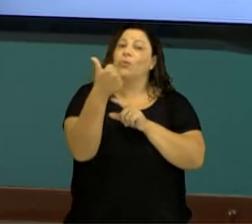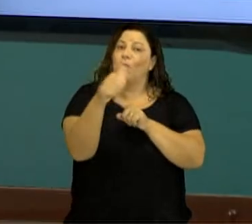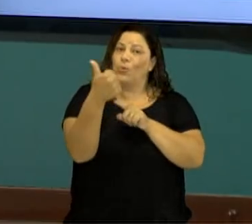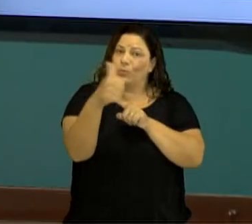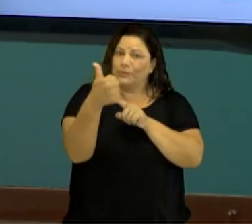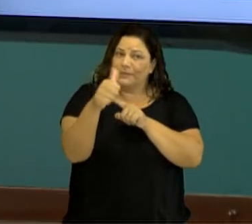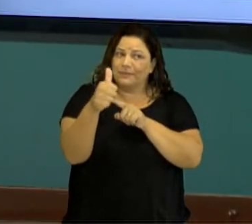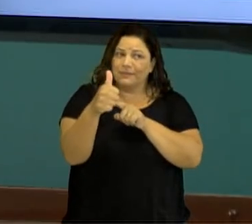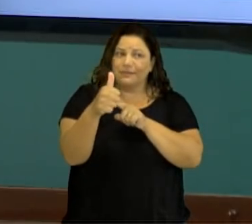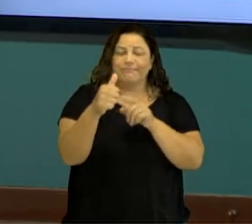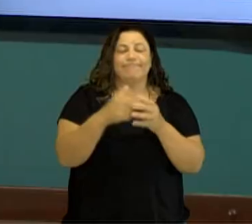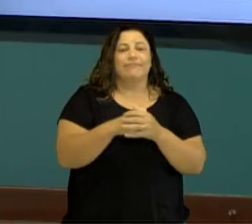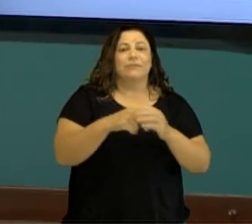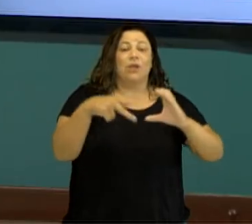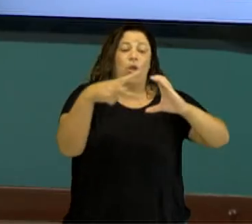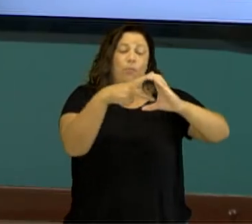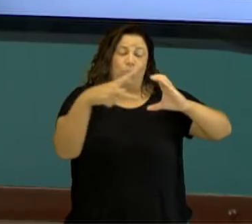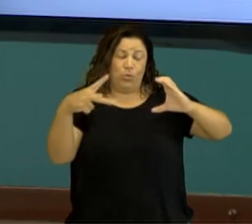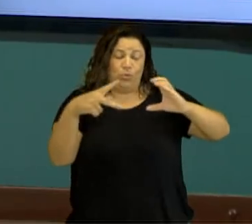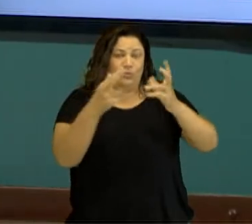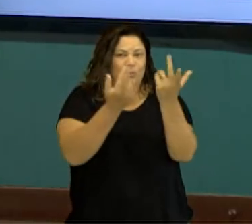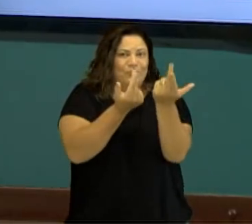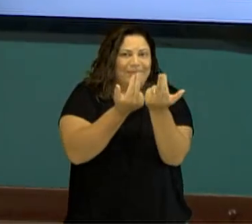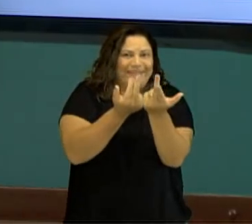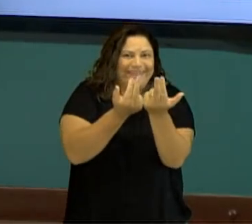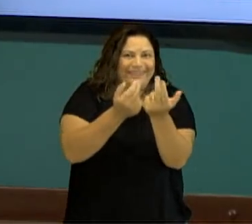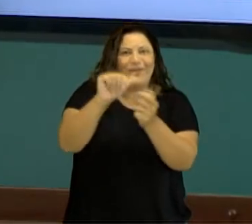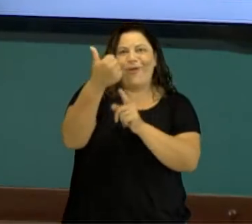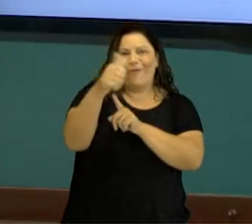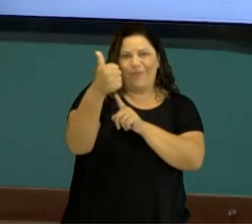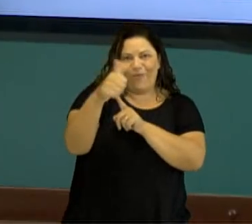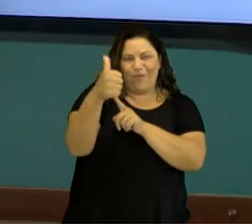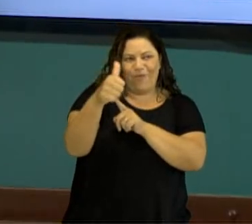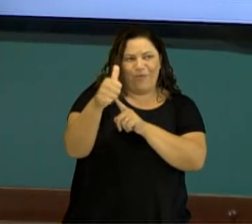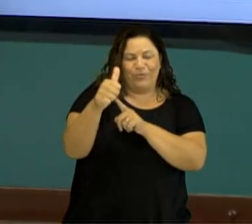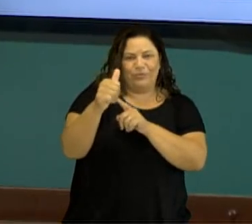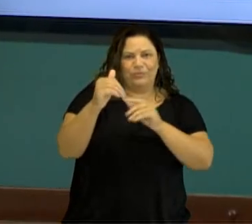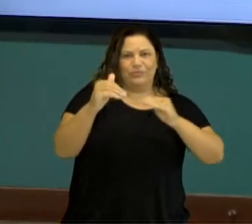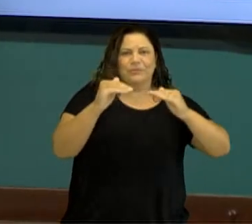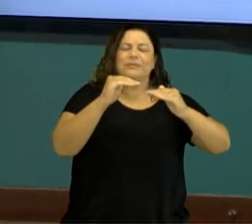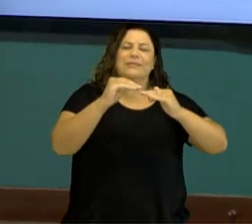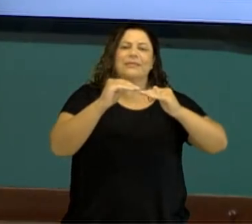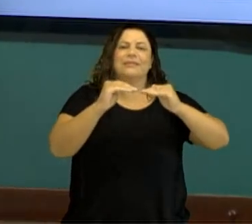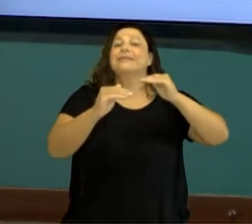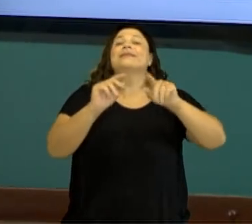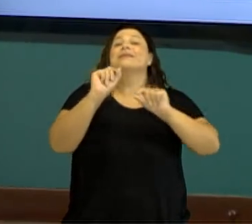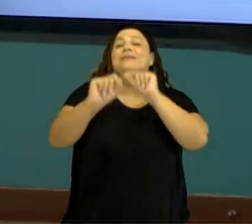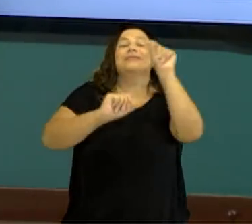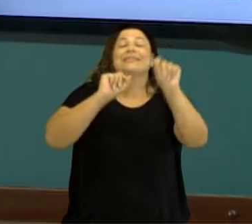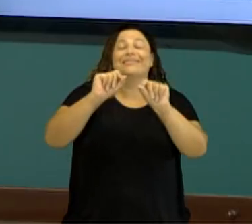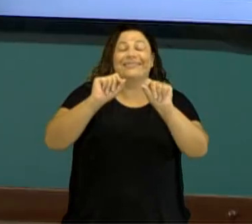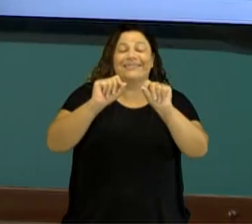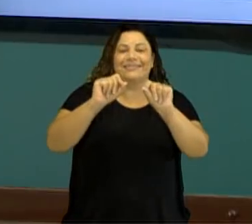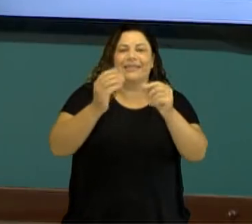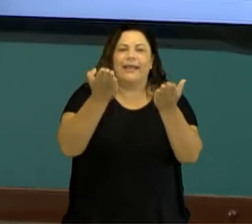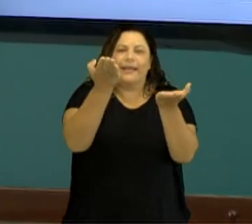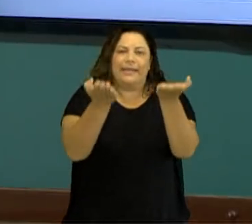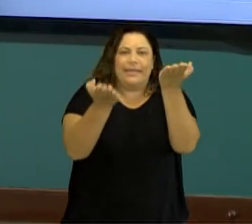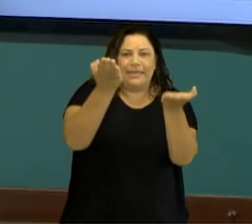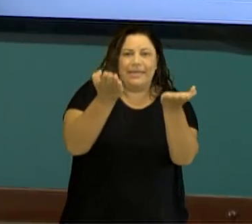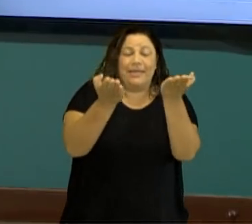seja, prótons igual a 11. Se esse átomo está em equilíbrio, isso quer dizer que a carga